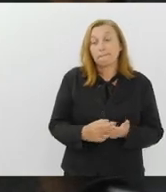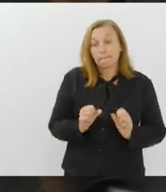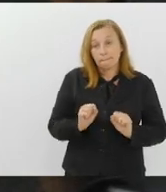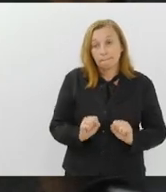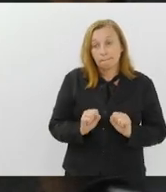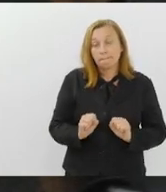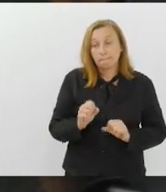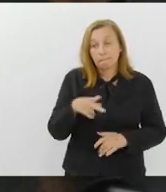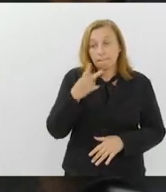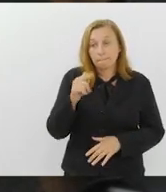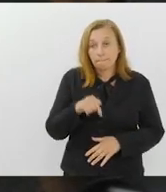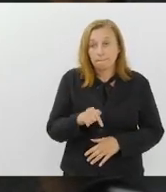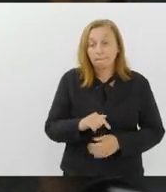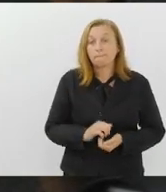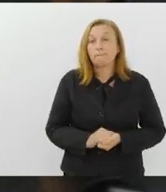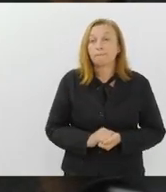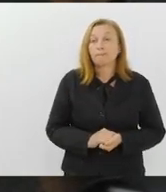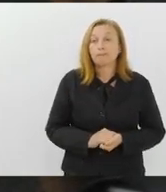posso dizer aqui que